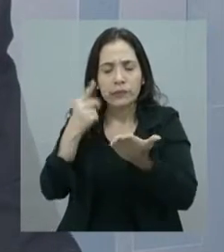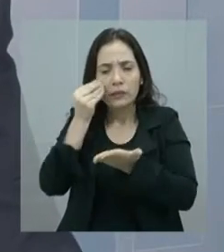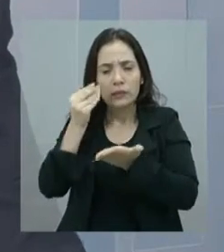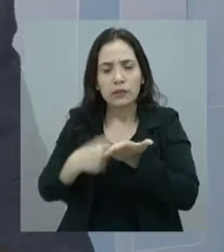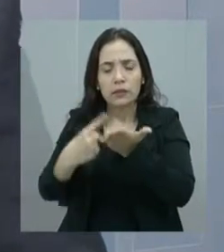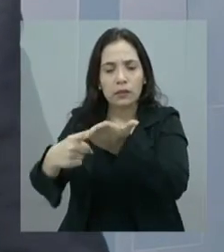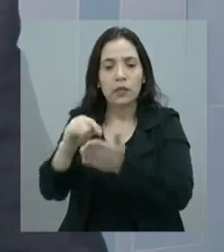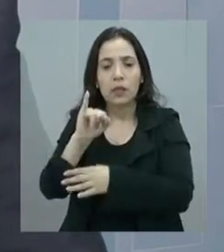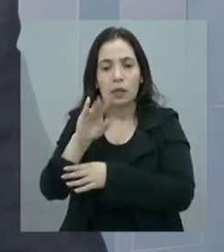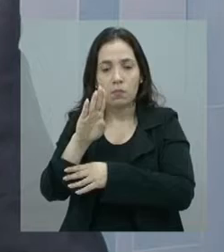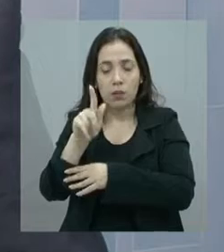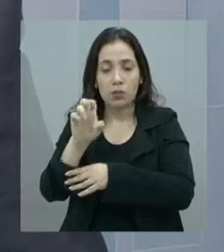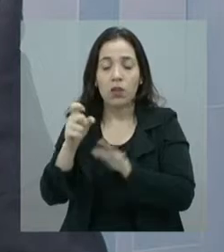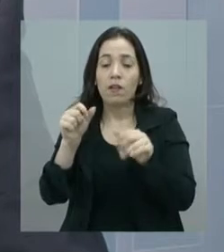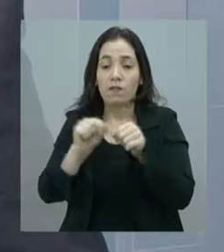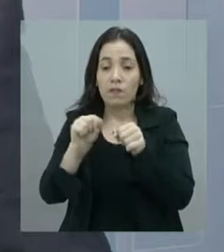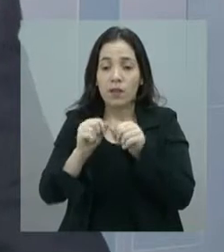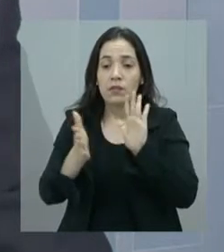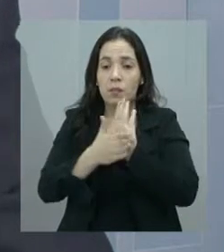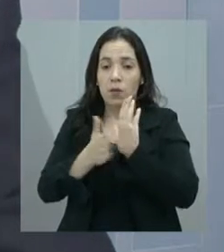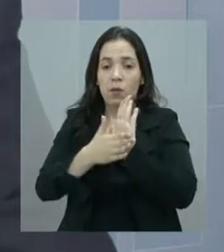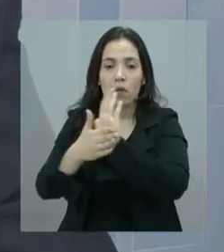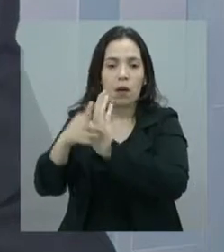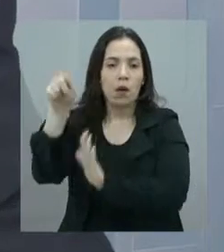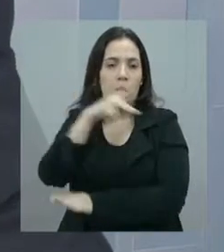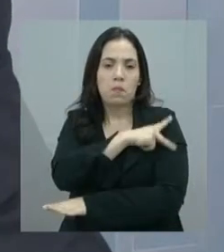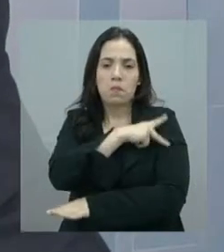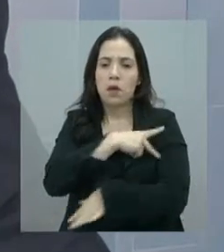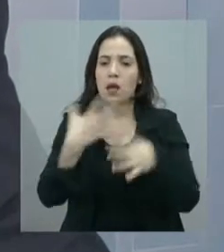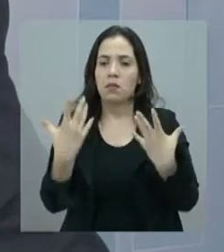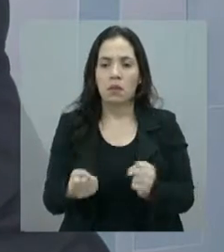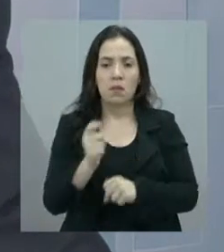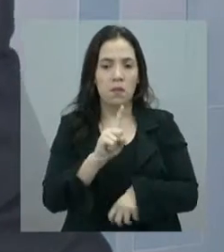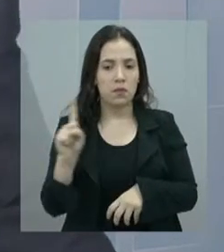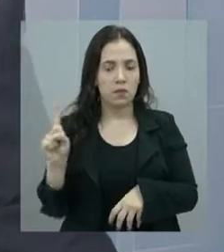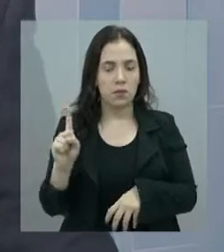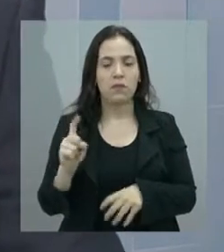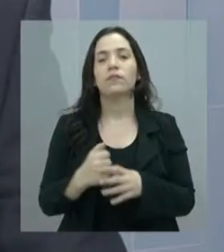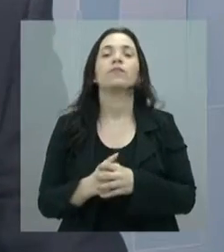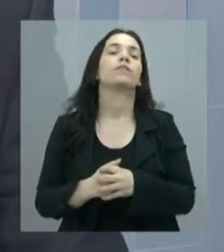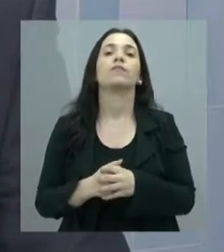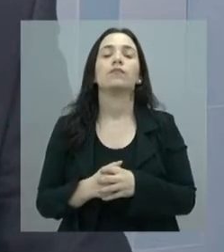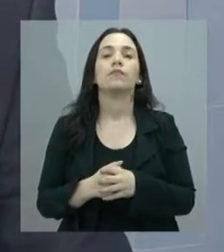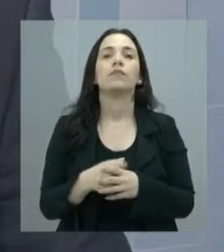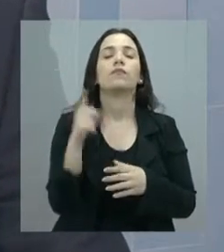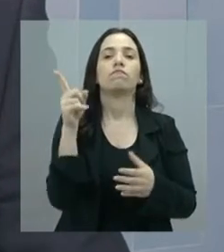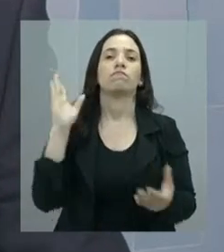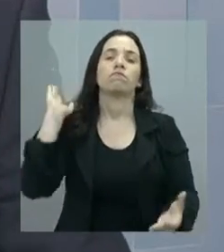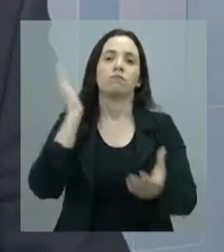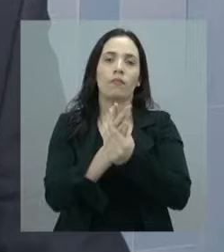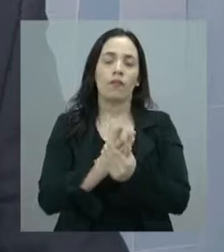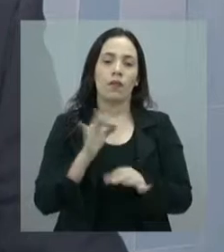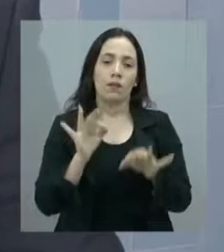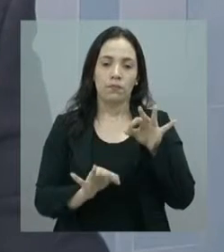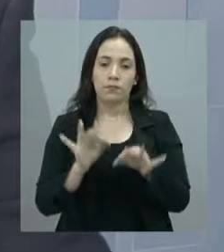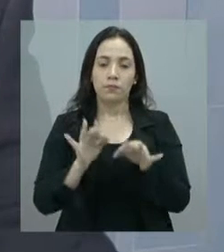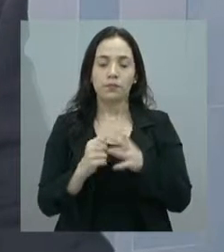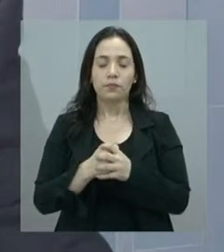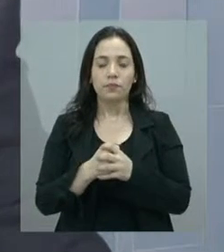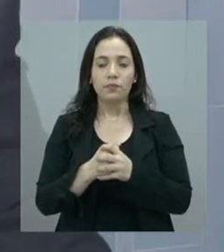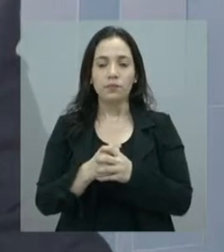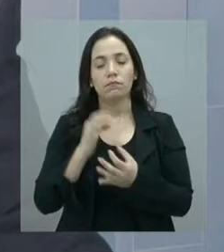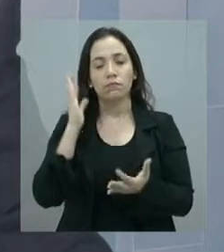O IBGE fez uma proposta, o magistrado do Piauí não concordou, a Assembleia do Piauí não concordou, e acionou a Justiça. E essa